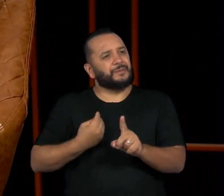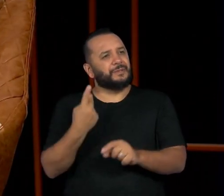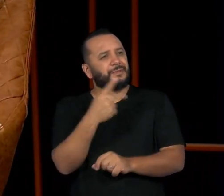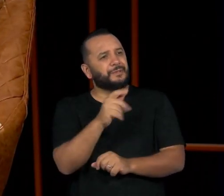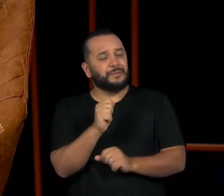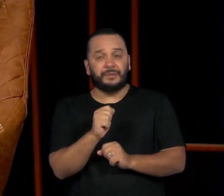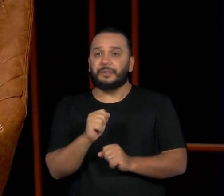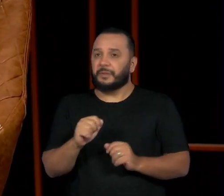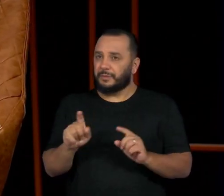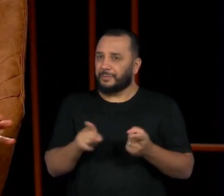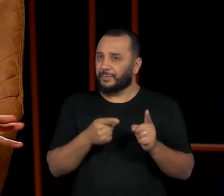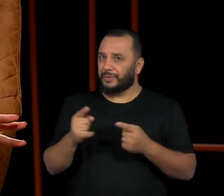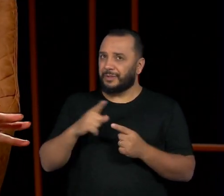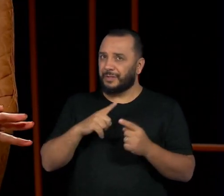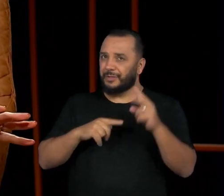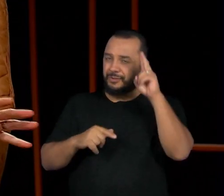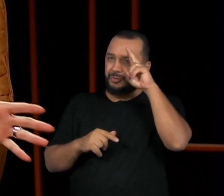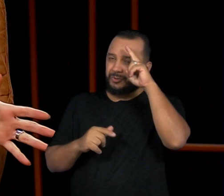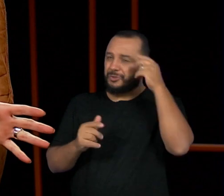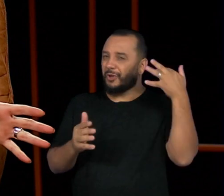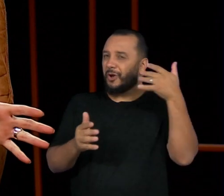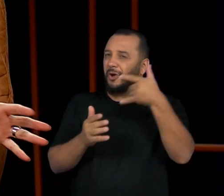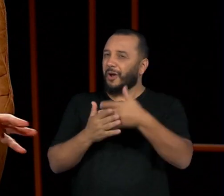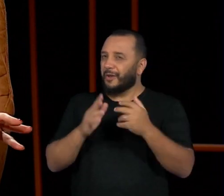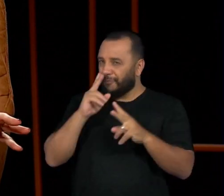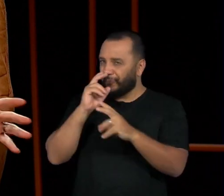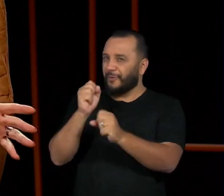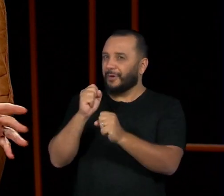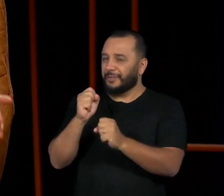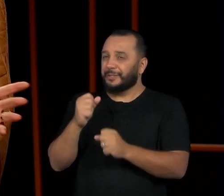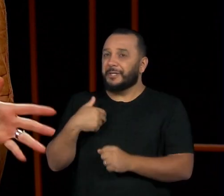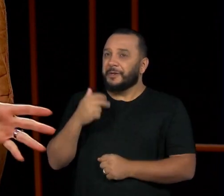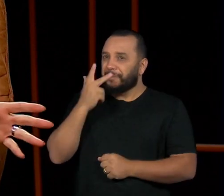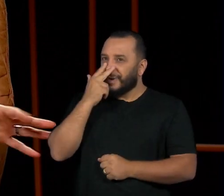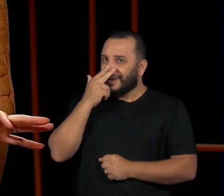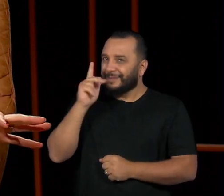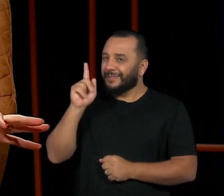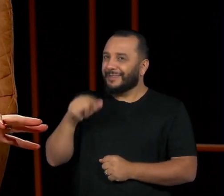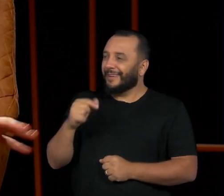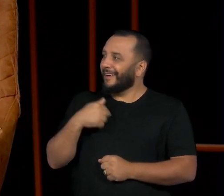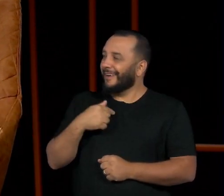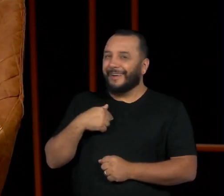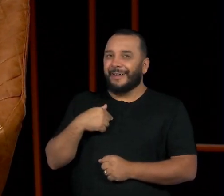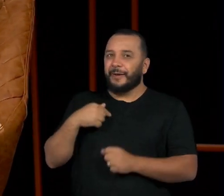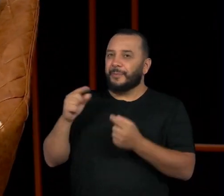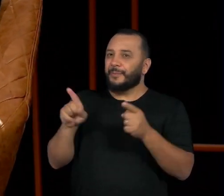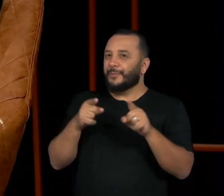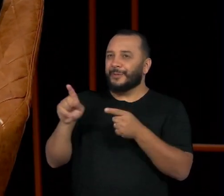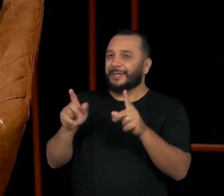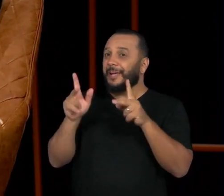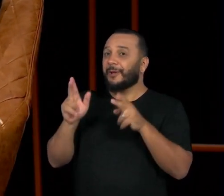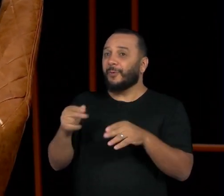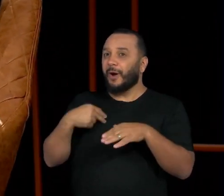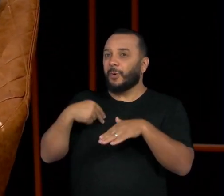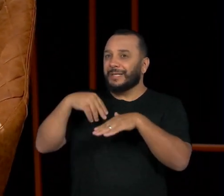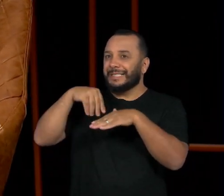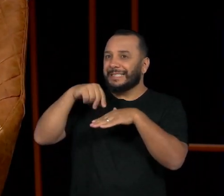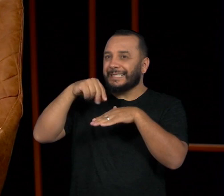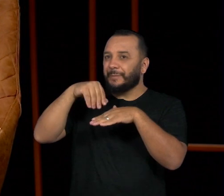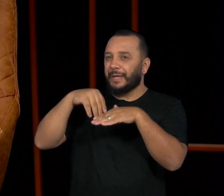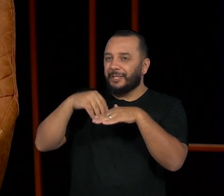muito forte e eu considero ela a semente da música na minha vida. Minha avó, Dona Adelaida,